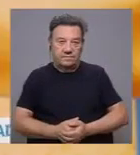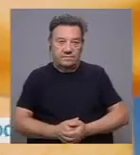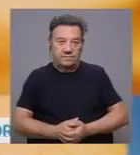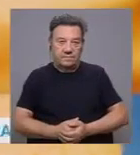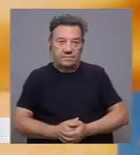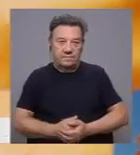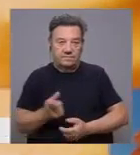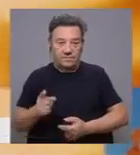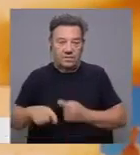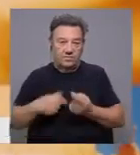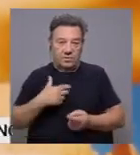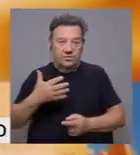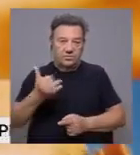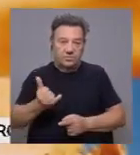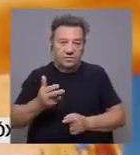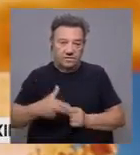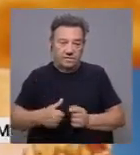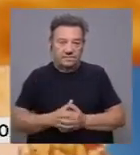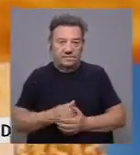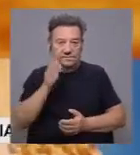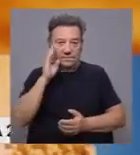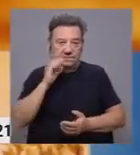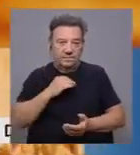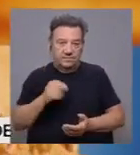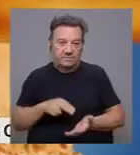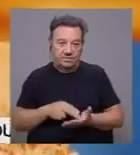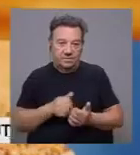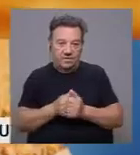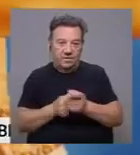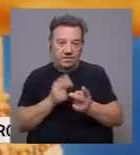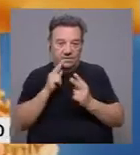Será depois do nosso segundo intervalo, já sabe, contamos sempre consigo aí desse lado. Até já!